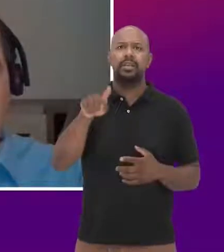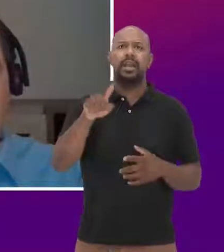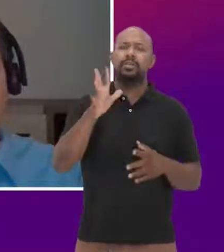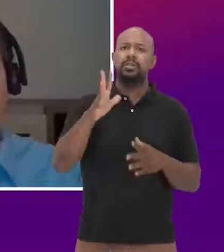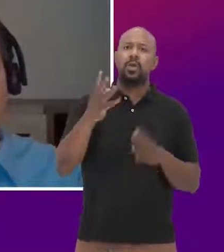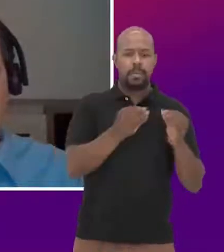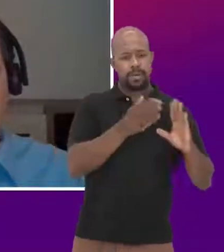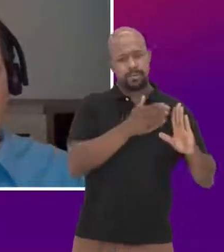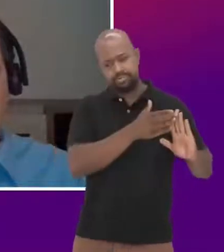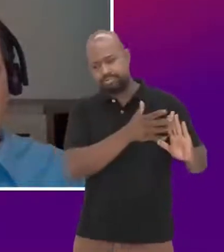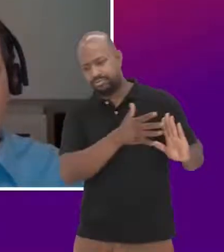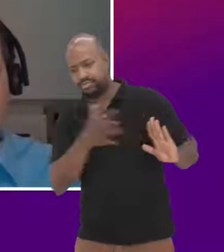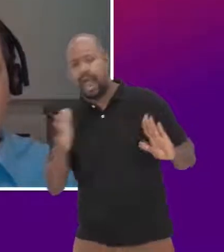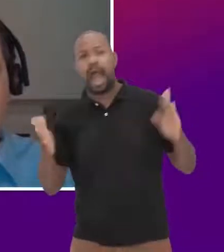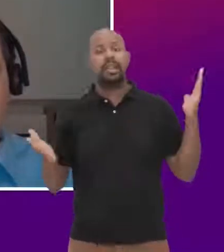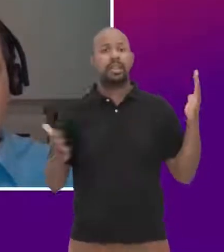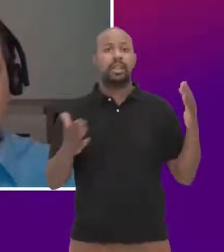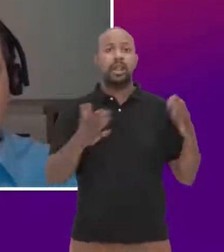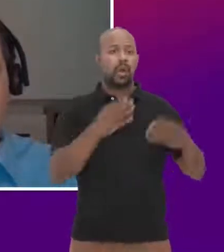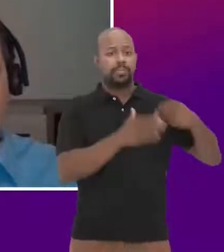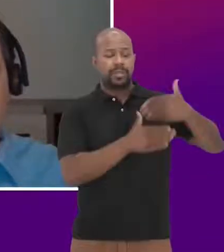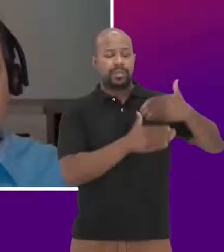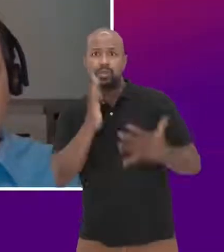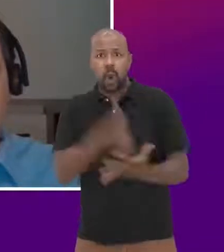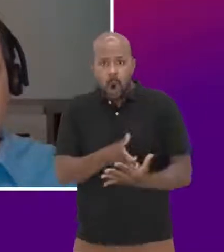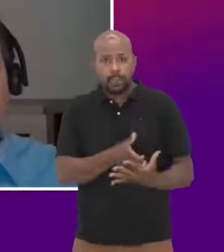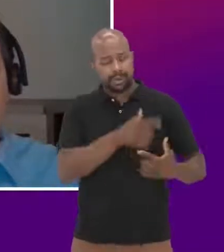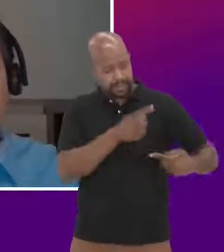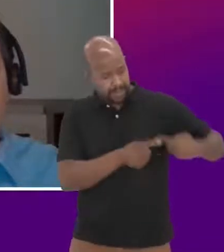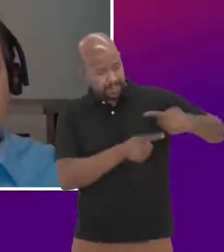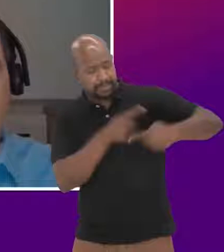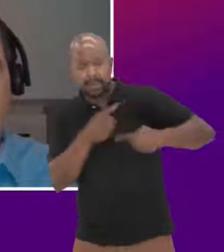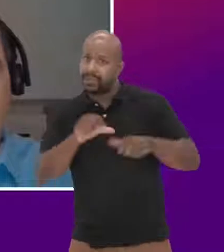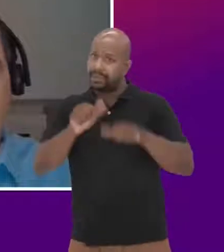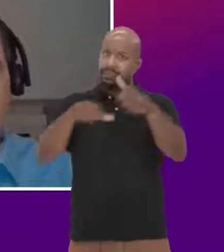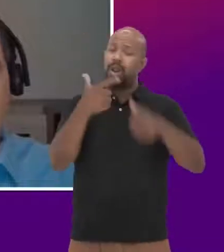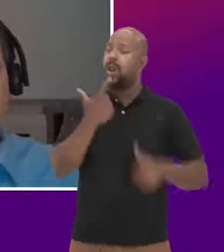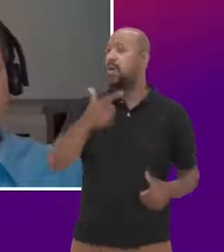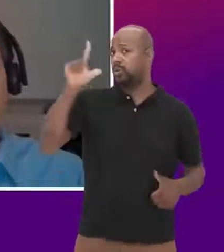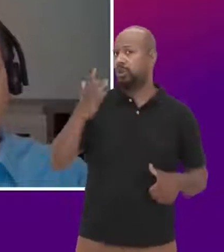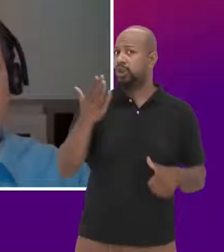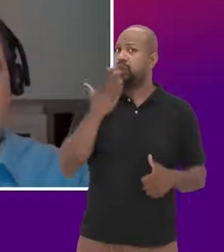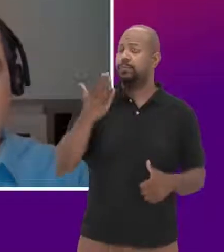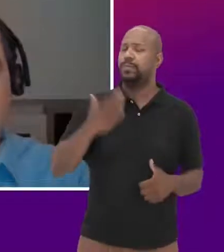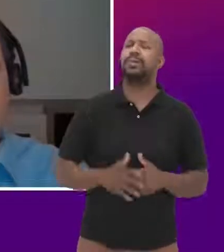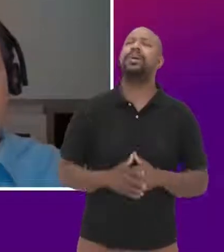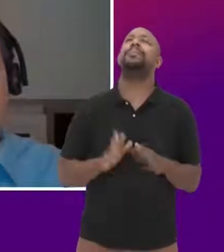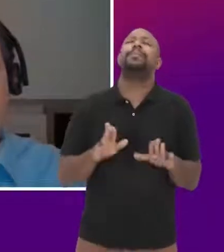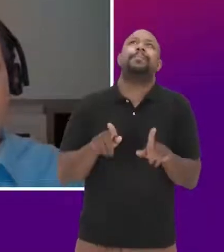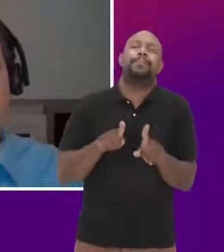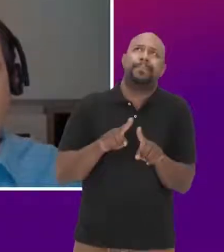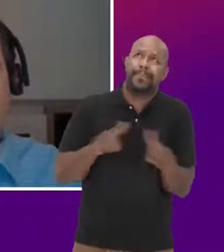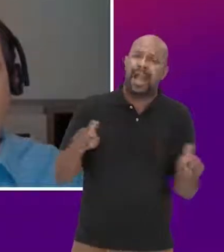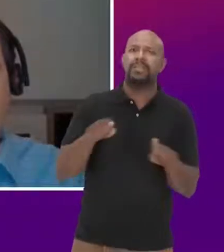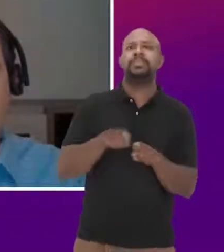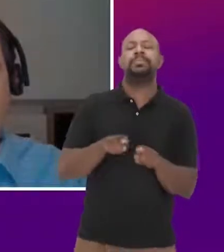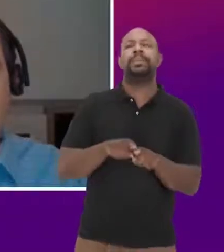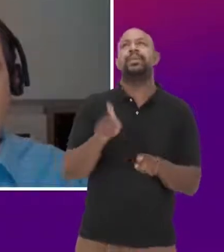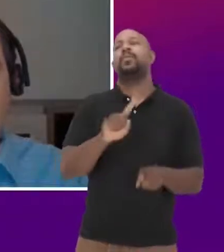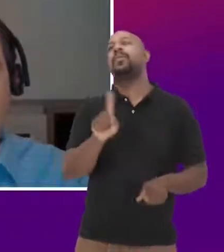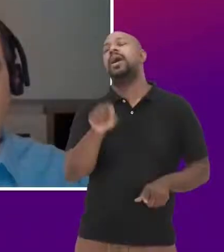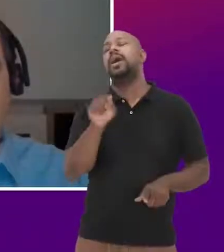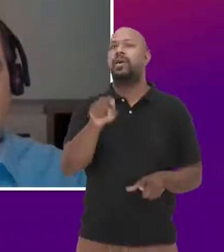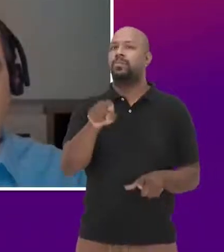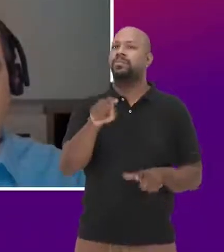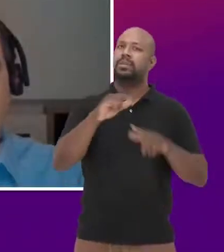de compra muitas vezes também está mudando, é outro tipo, mas também não é também esse caminho como